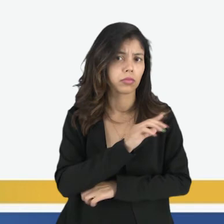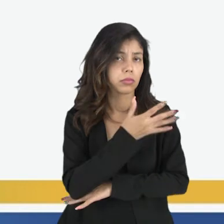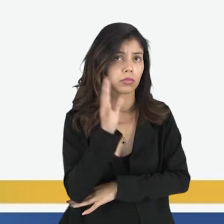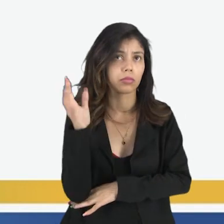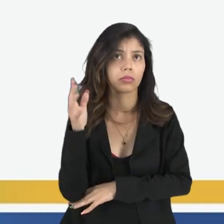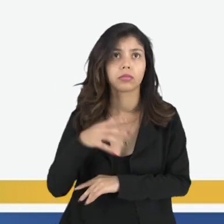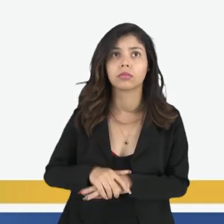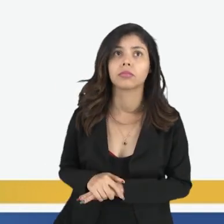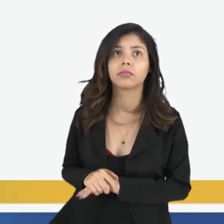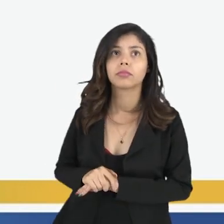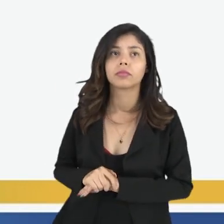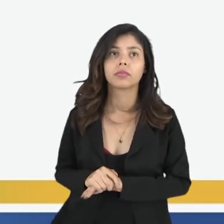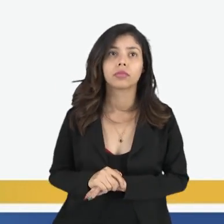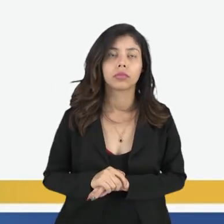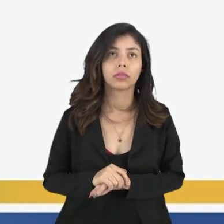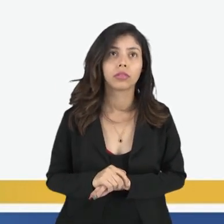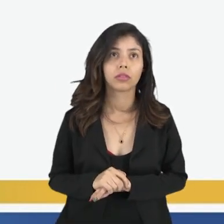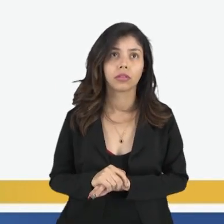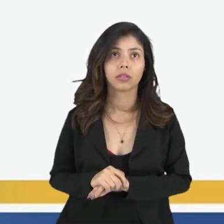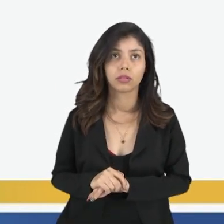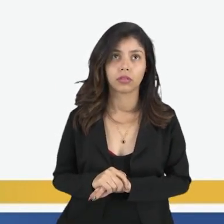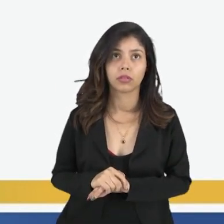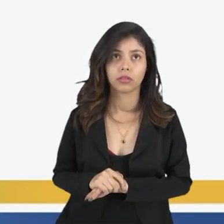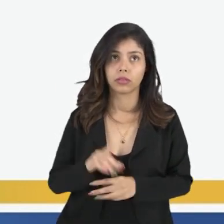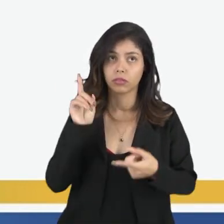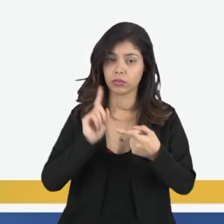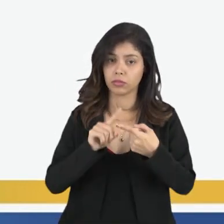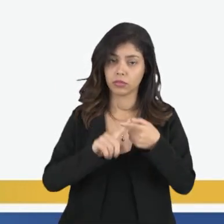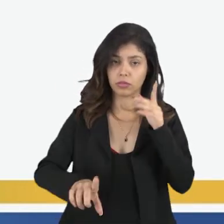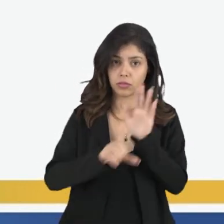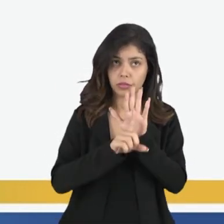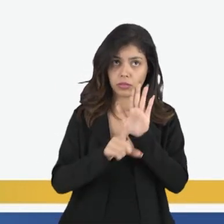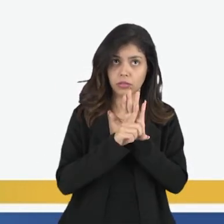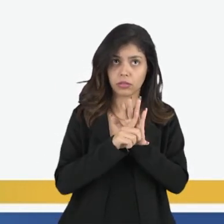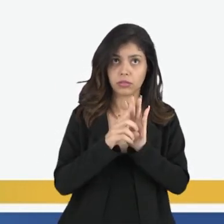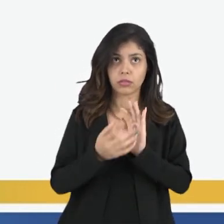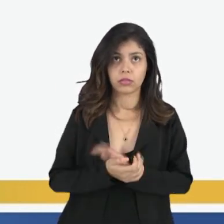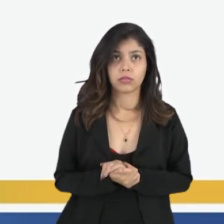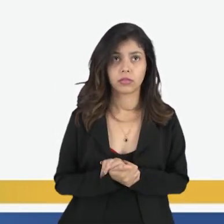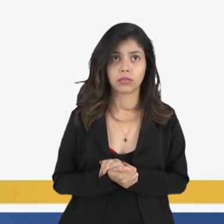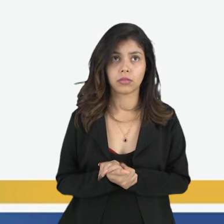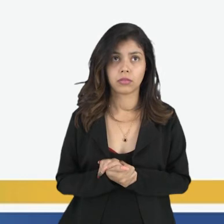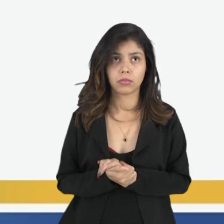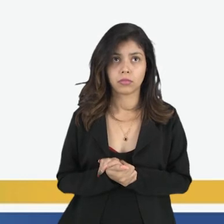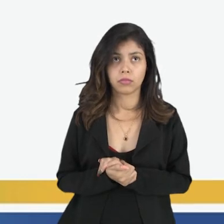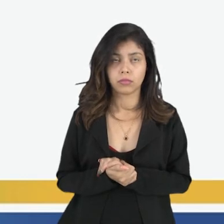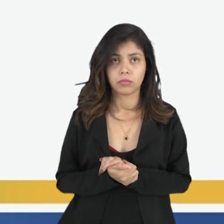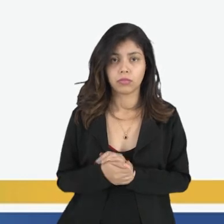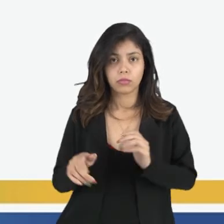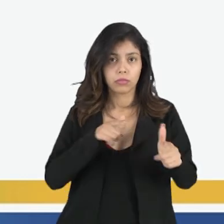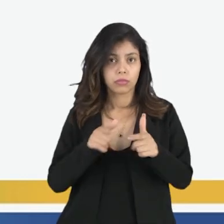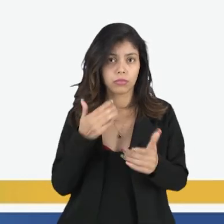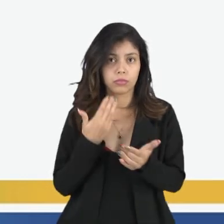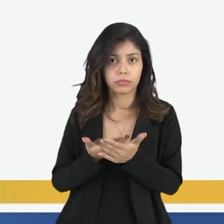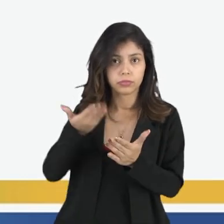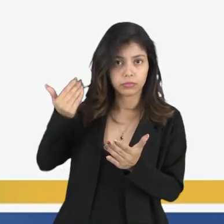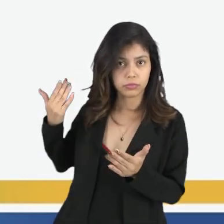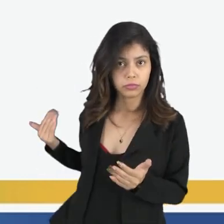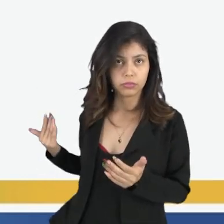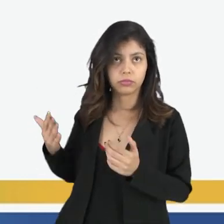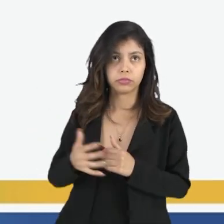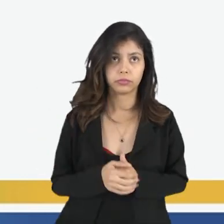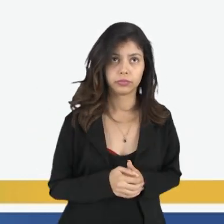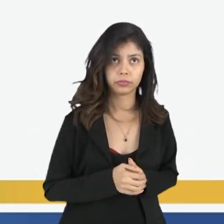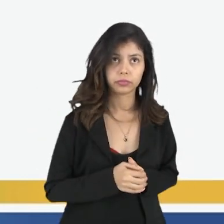com o ambiente, e aí vem a aplicação da primeira lei da termodinâmica, que foi trabalhada anteriormente com